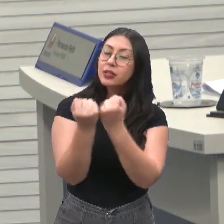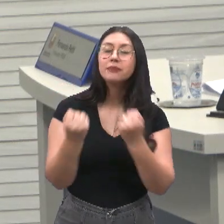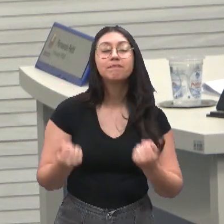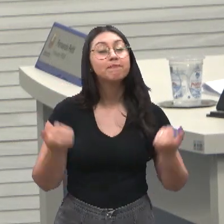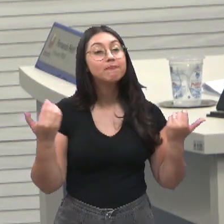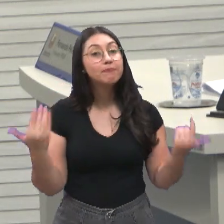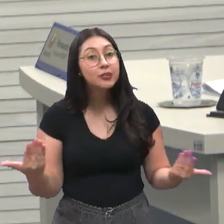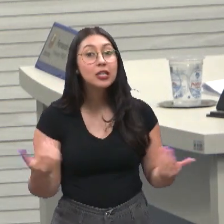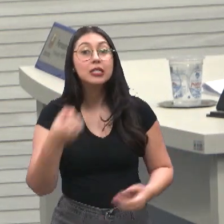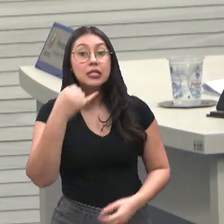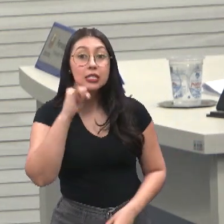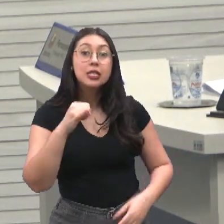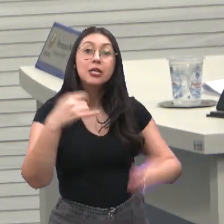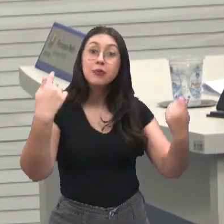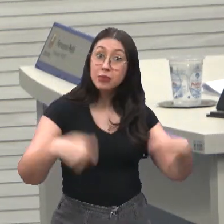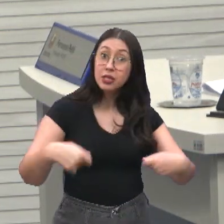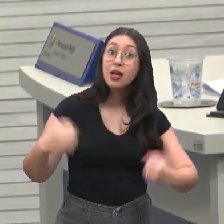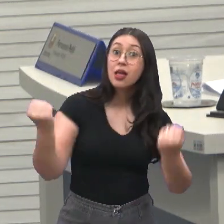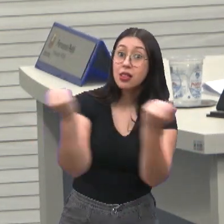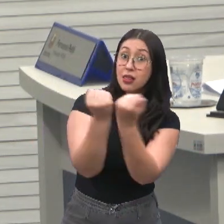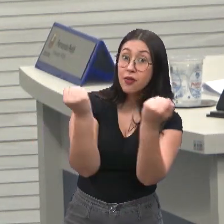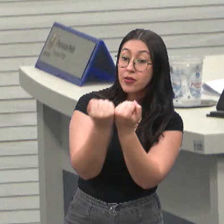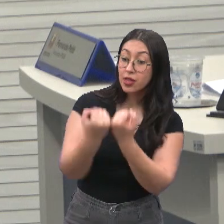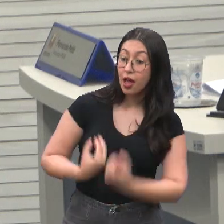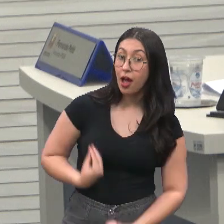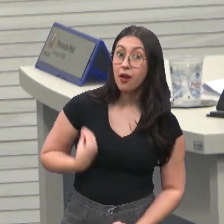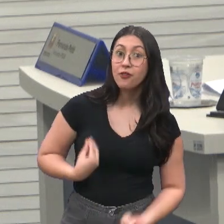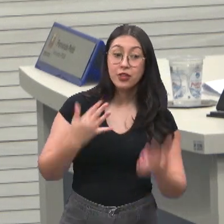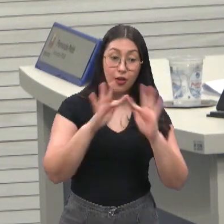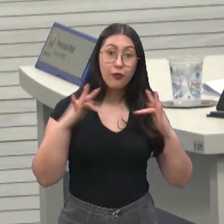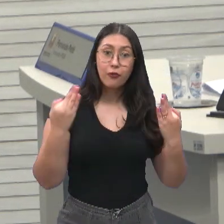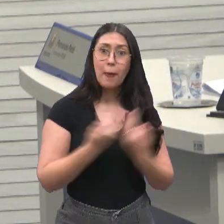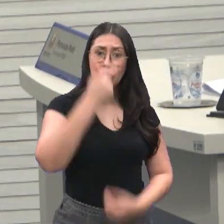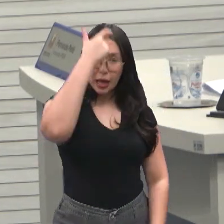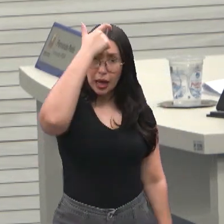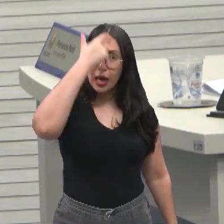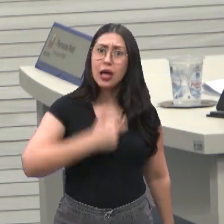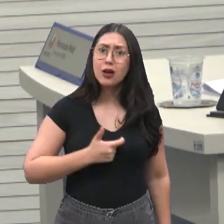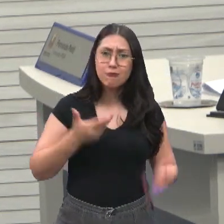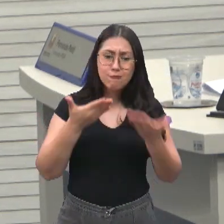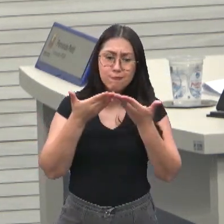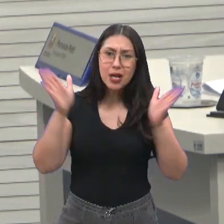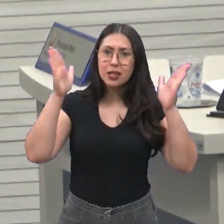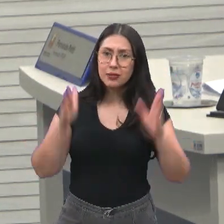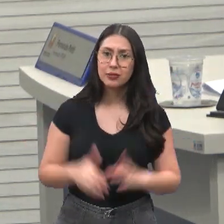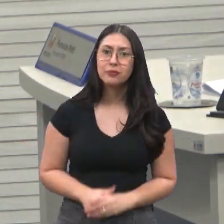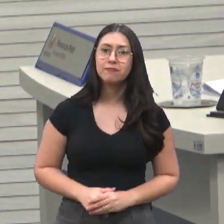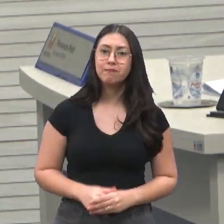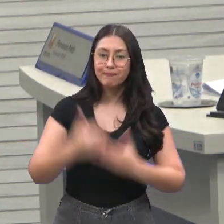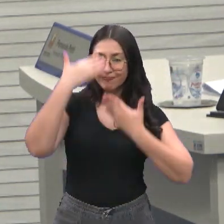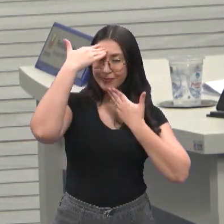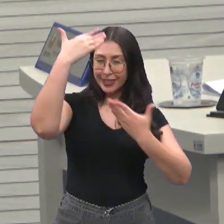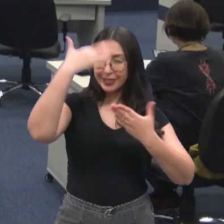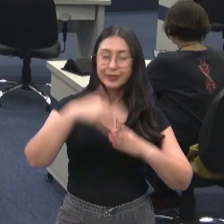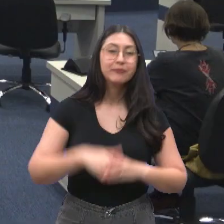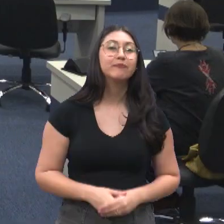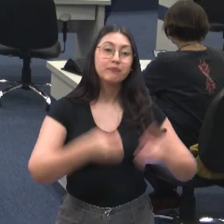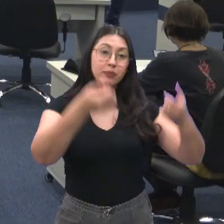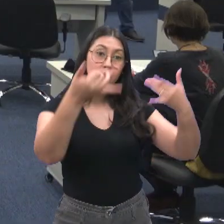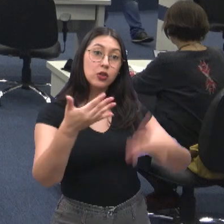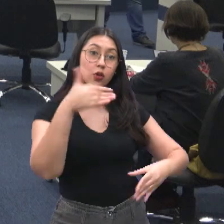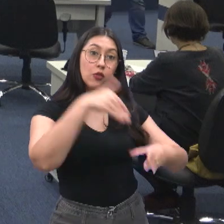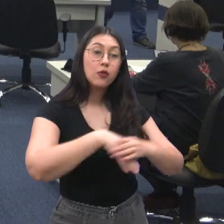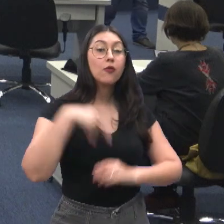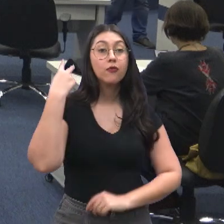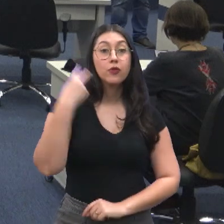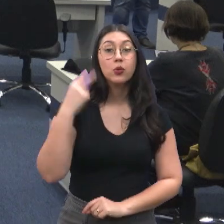precisar defender a vida e a família, esse vereador aqui estará à disposição. Obrigado. Justificativa de votação, vereador